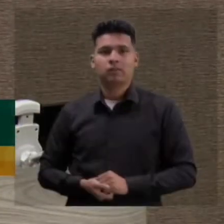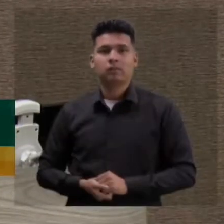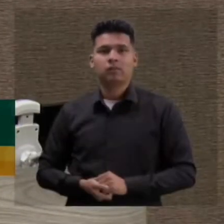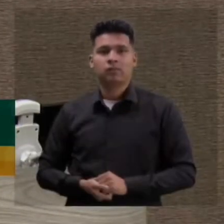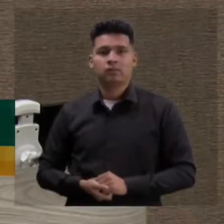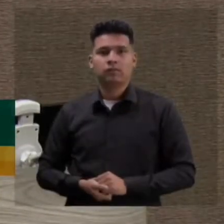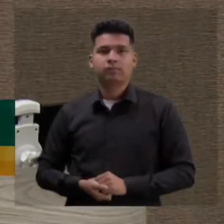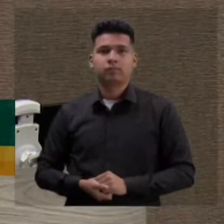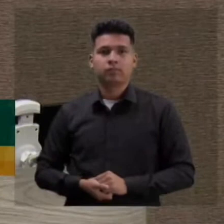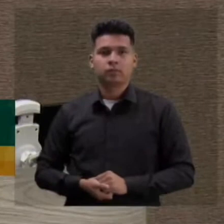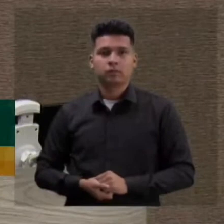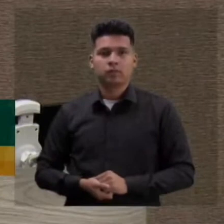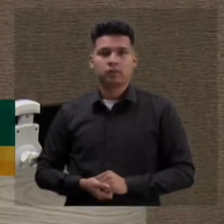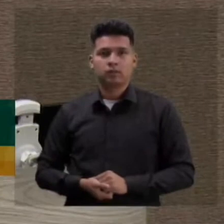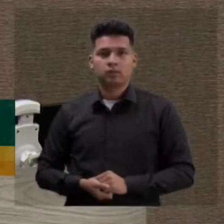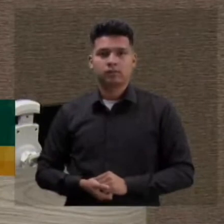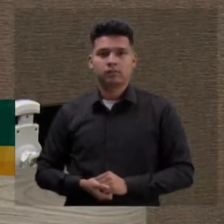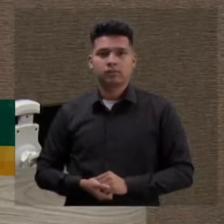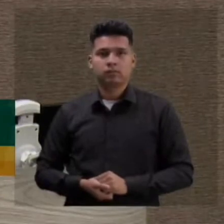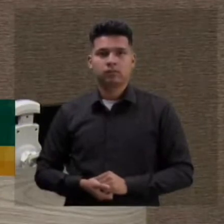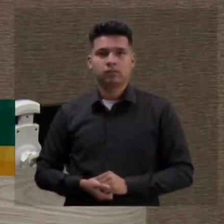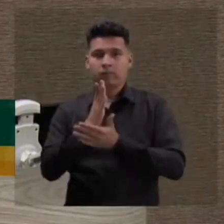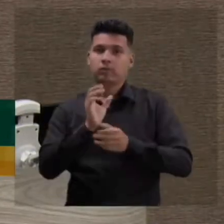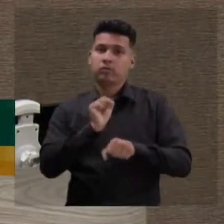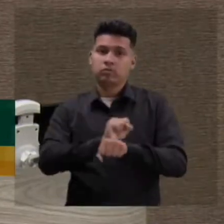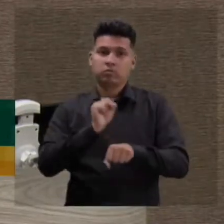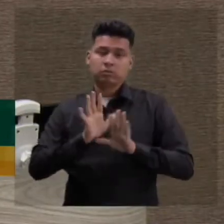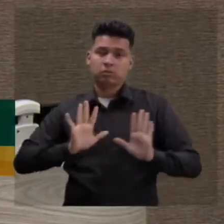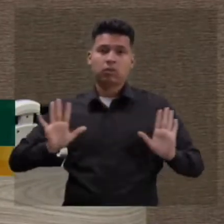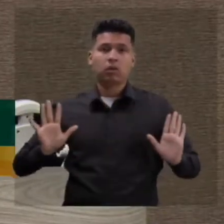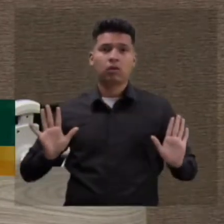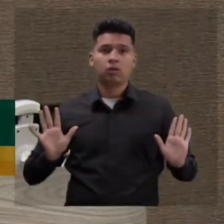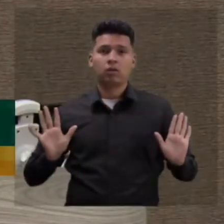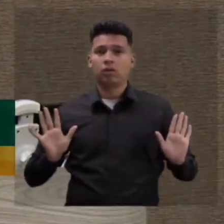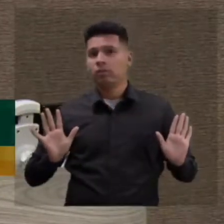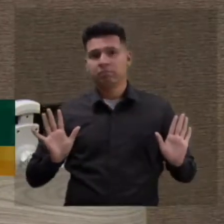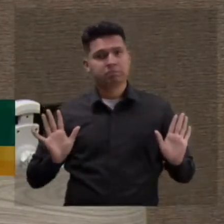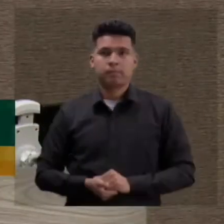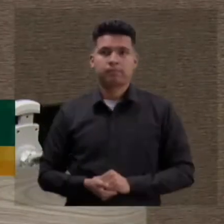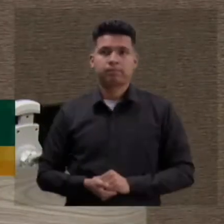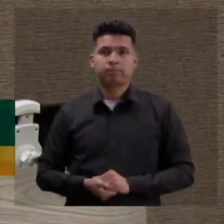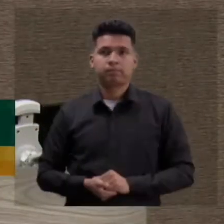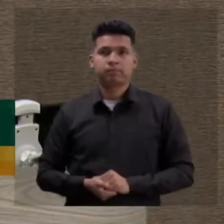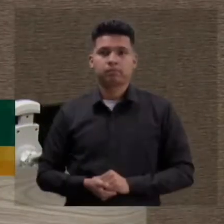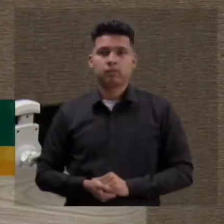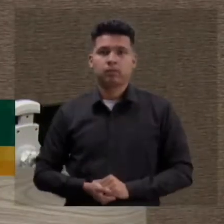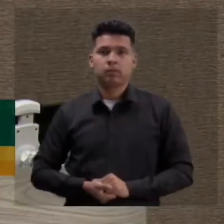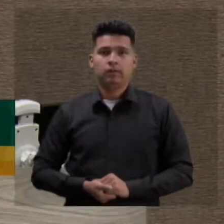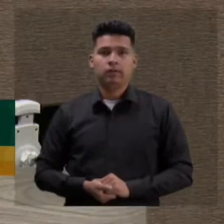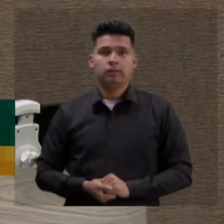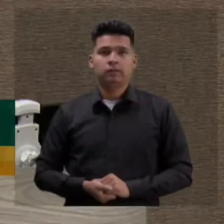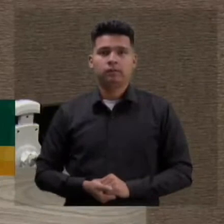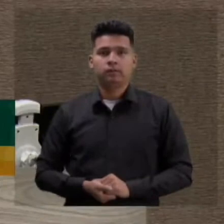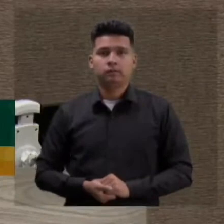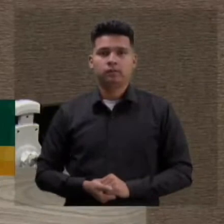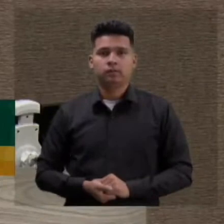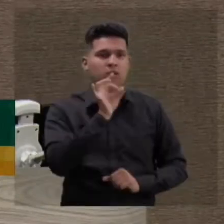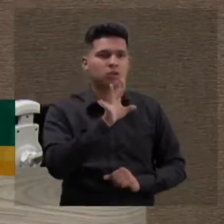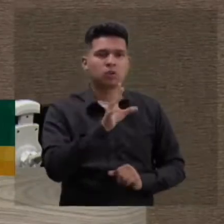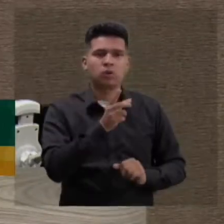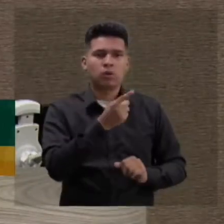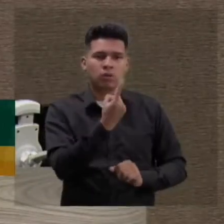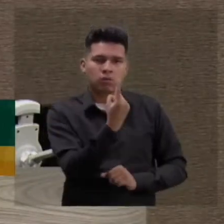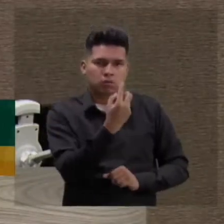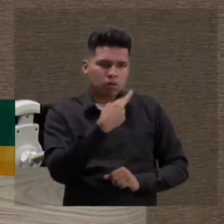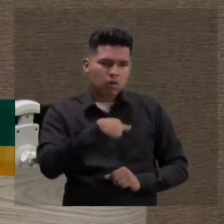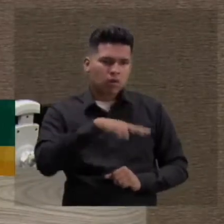venha permitir esse tipo de resolução, porque é realmente a promoção apenas de uma religião. E